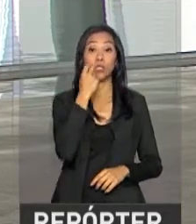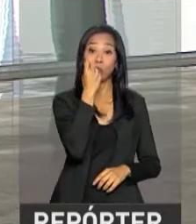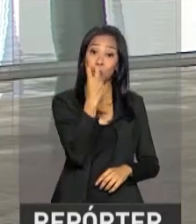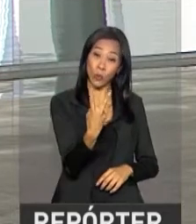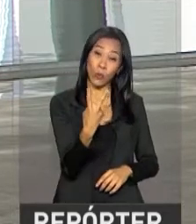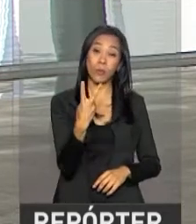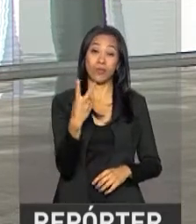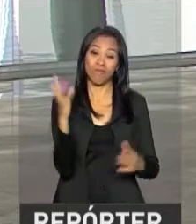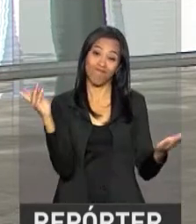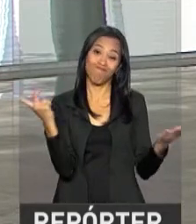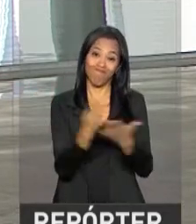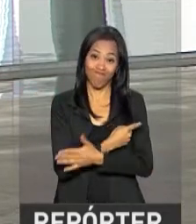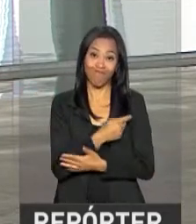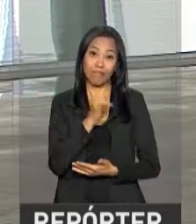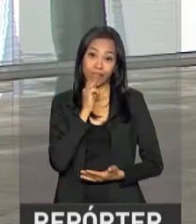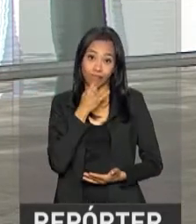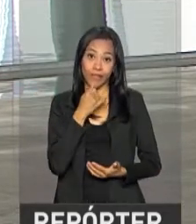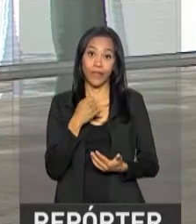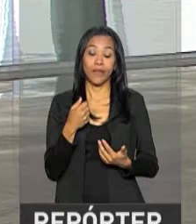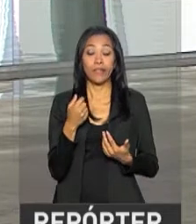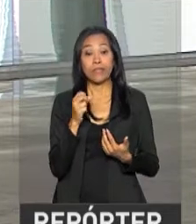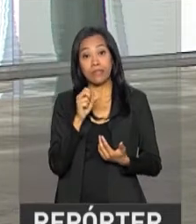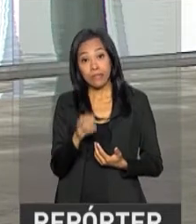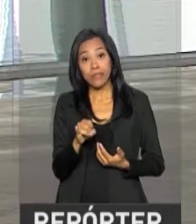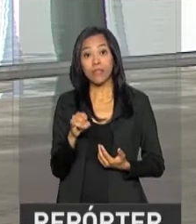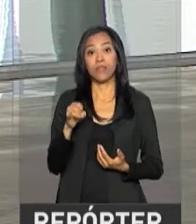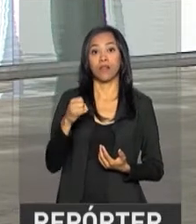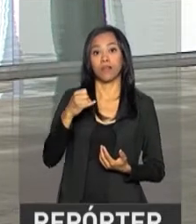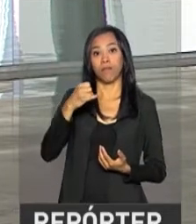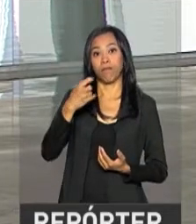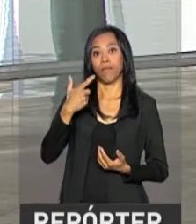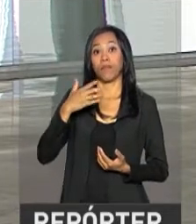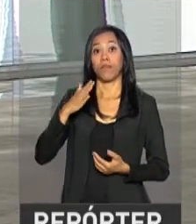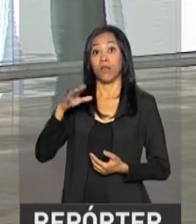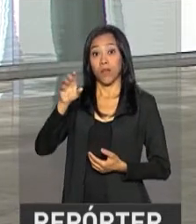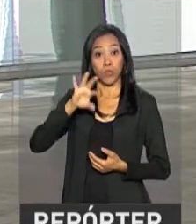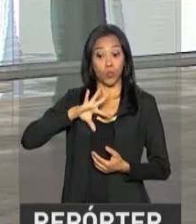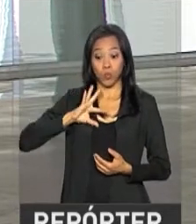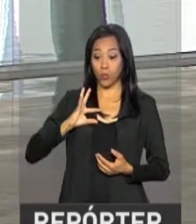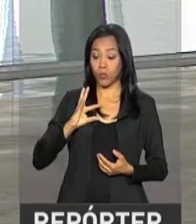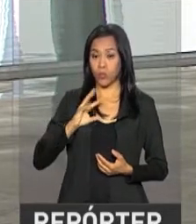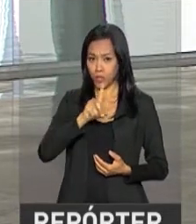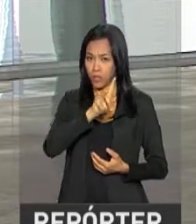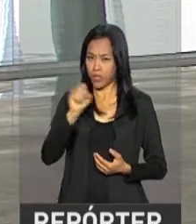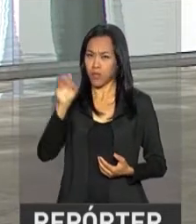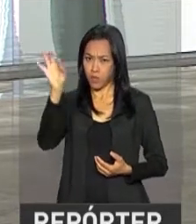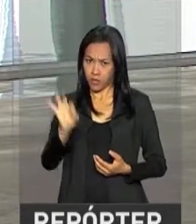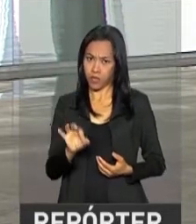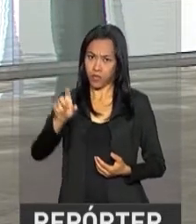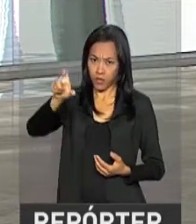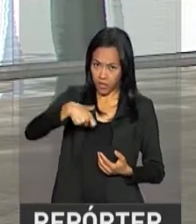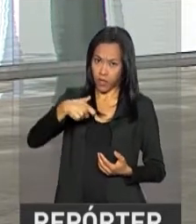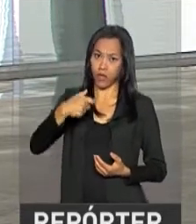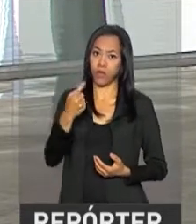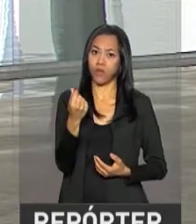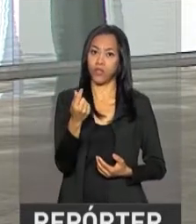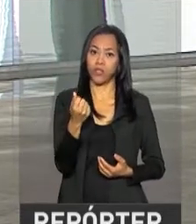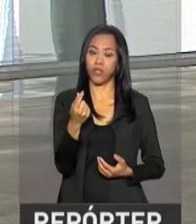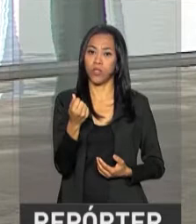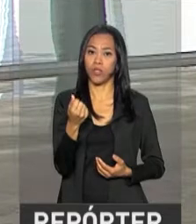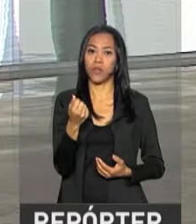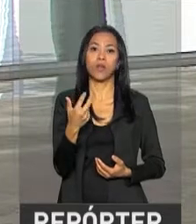inconveniente o fato do sac ser o benefício integral e não existir a possibilidade de